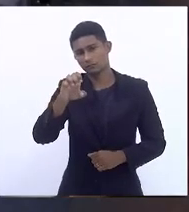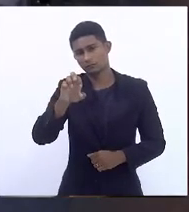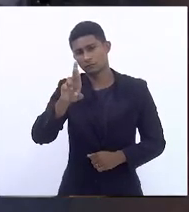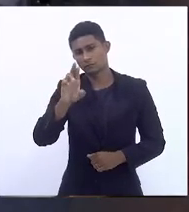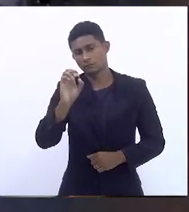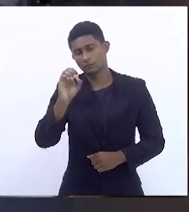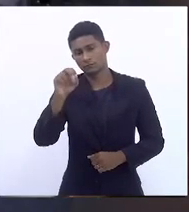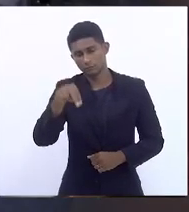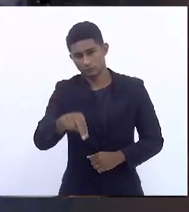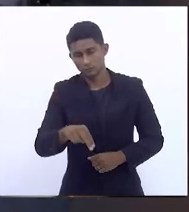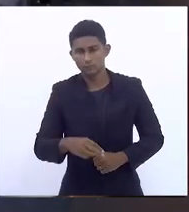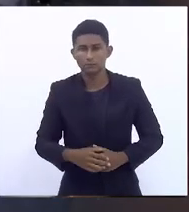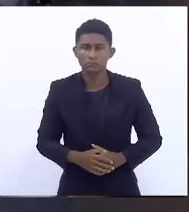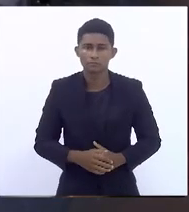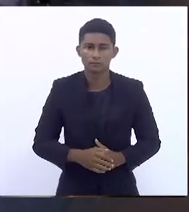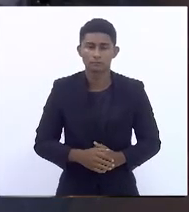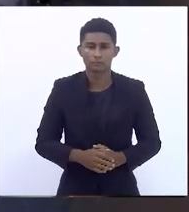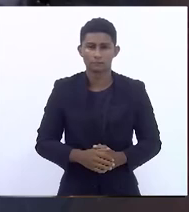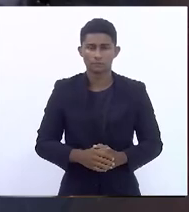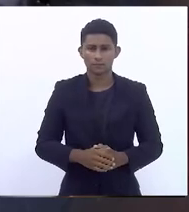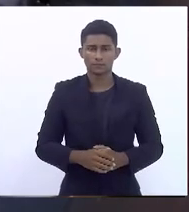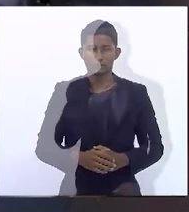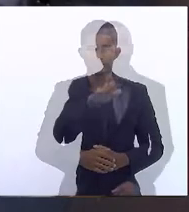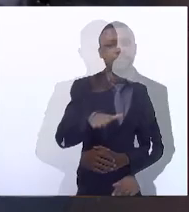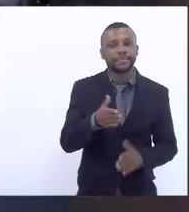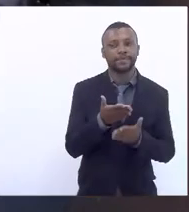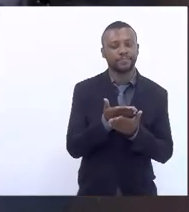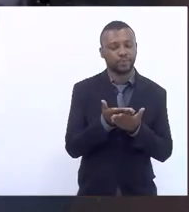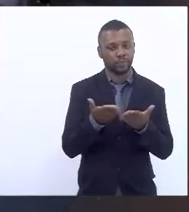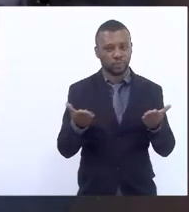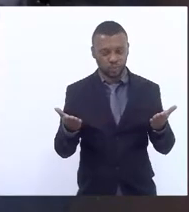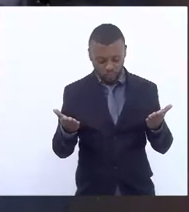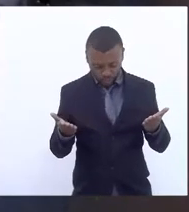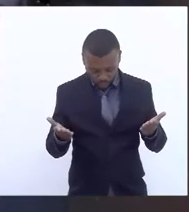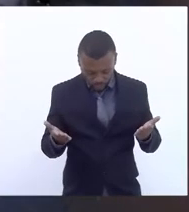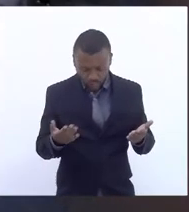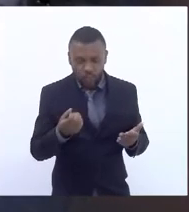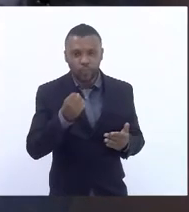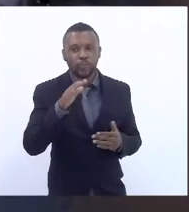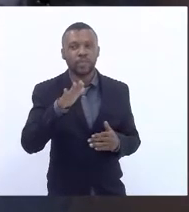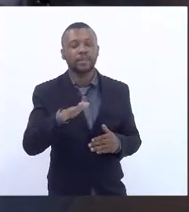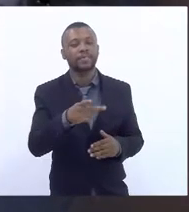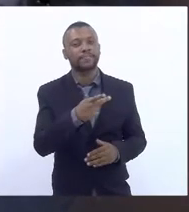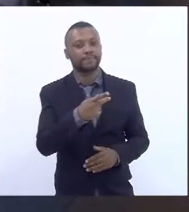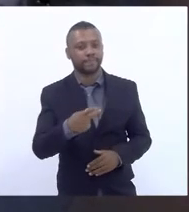Alô, boa tarde a todos. Boa tarde, presidente.